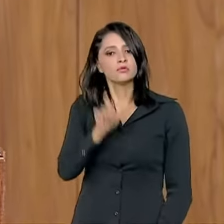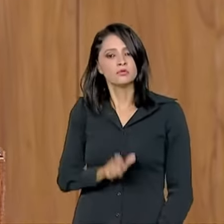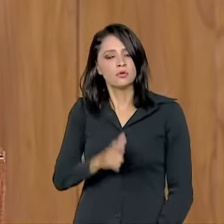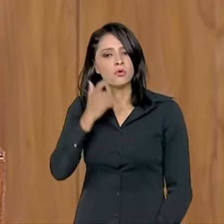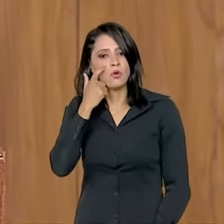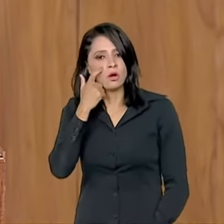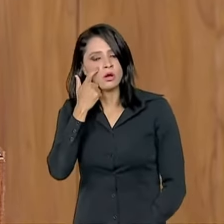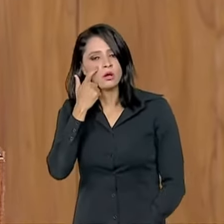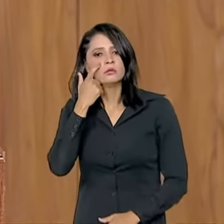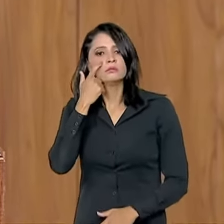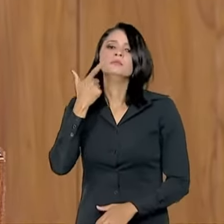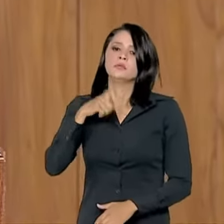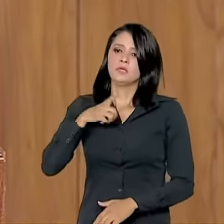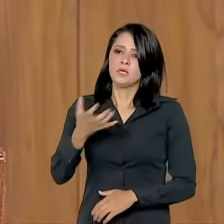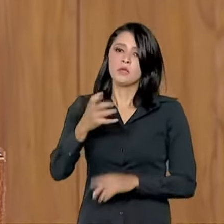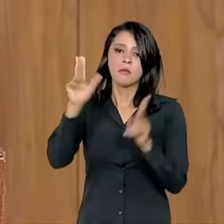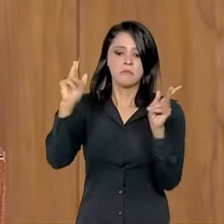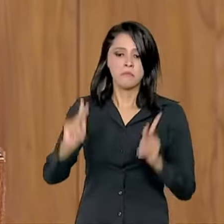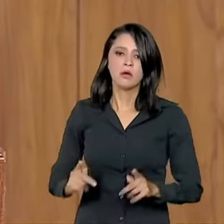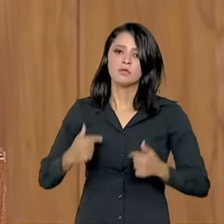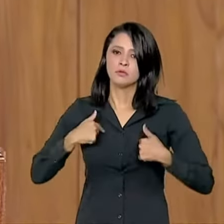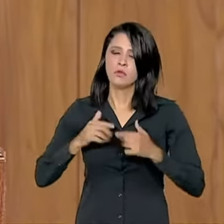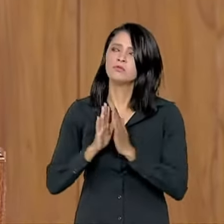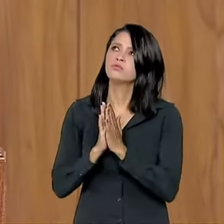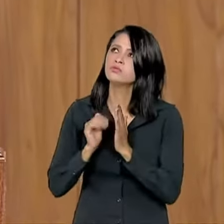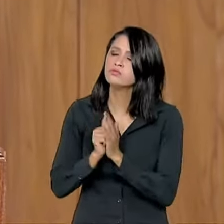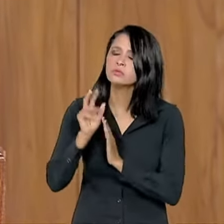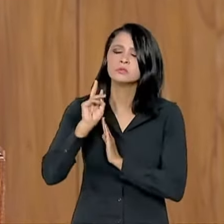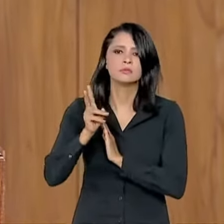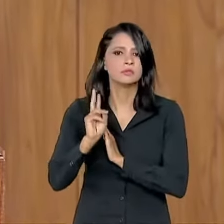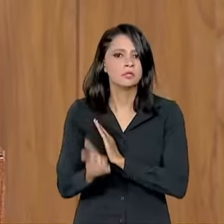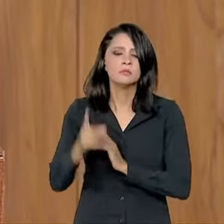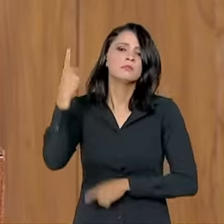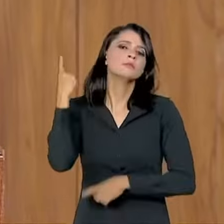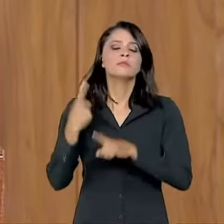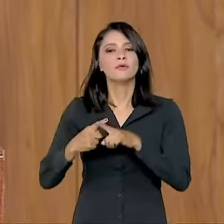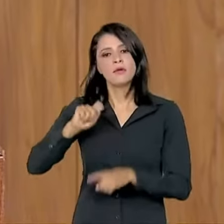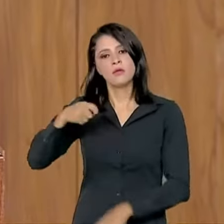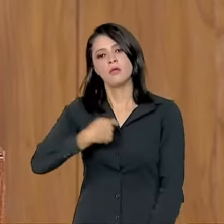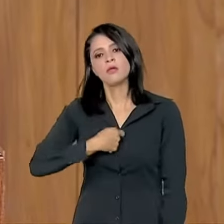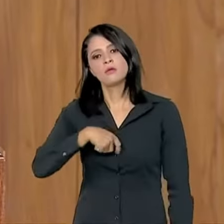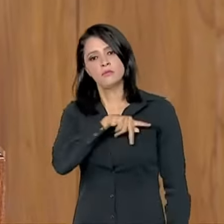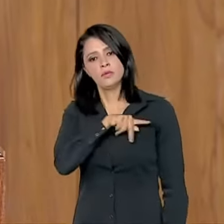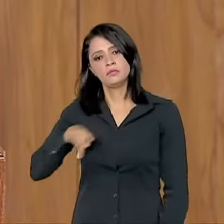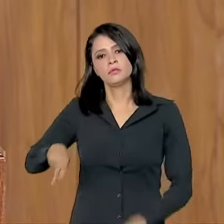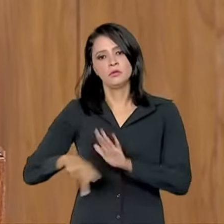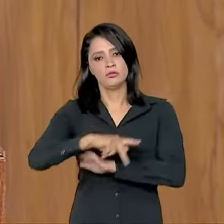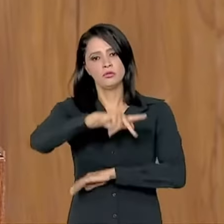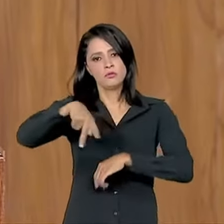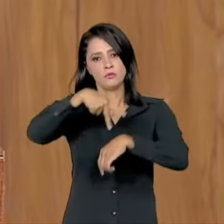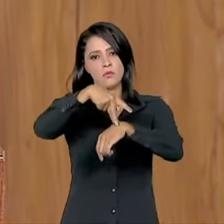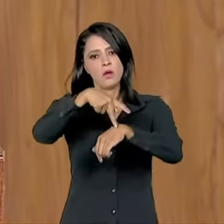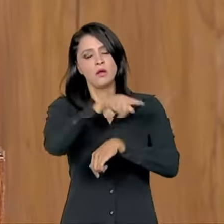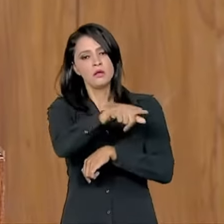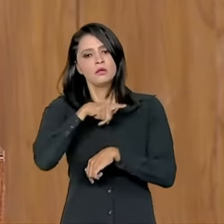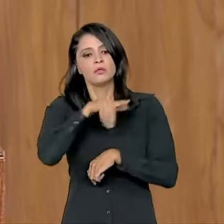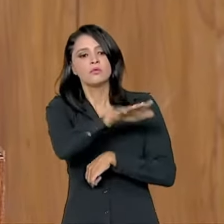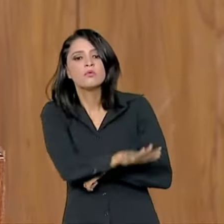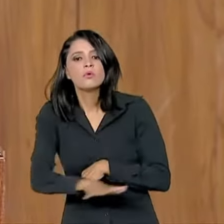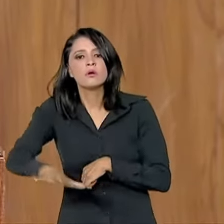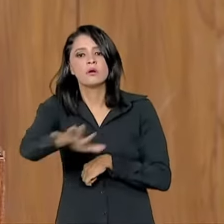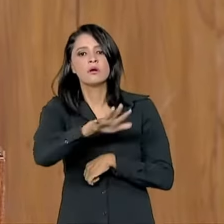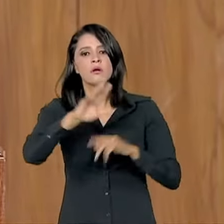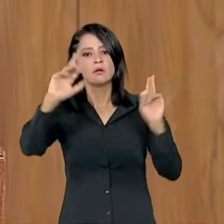prima e reza pela paz, sou eu, porque eu sou presidente de um país que vive numa zona de